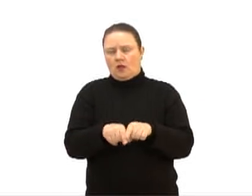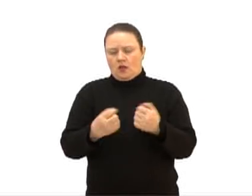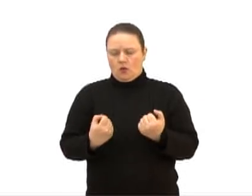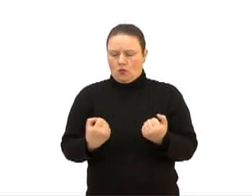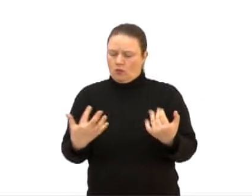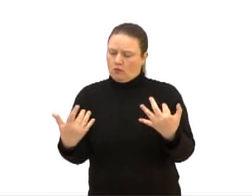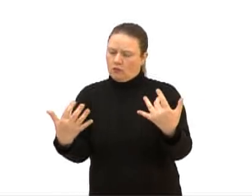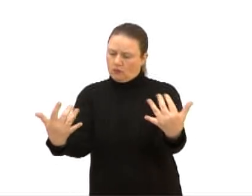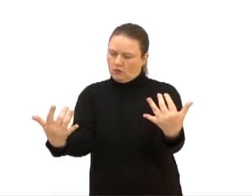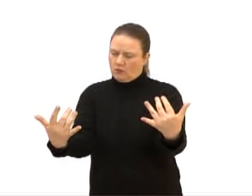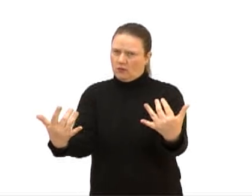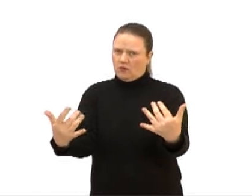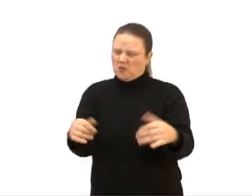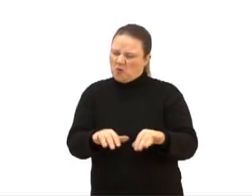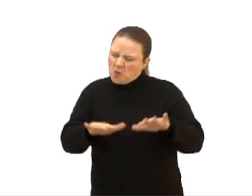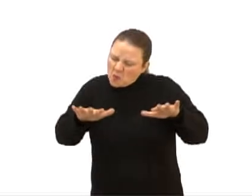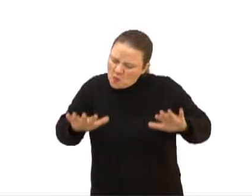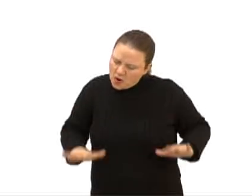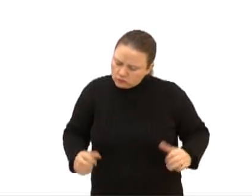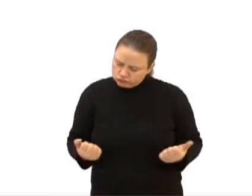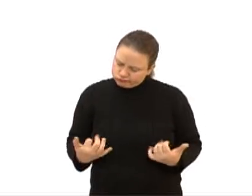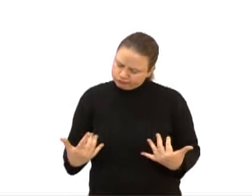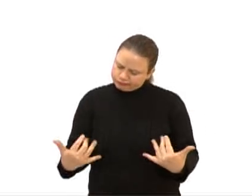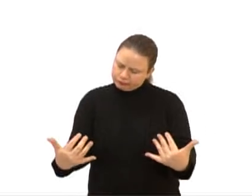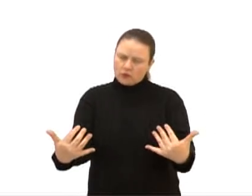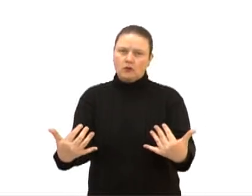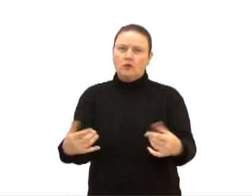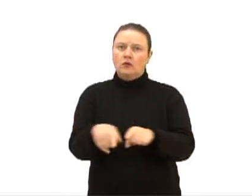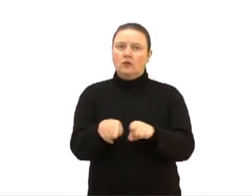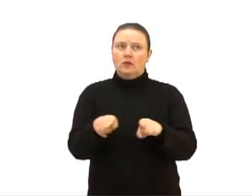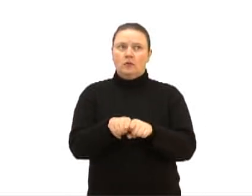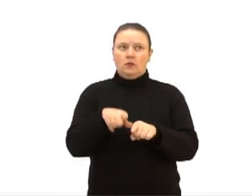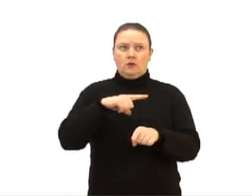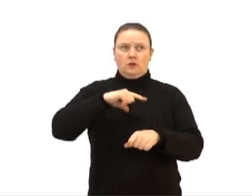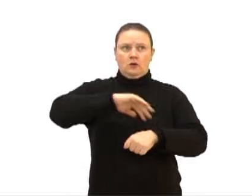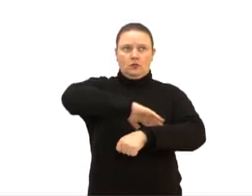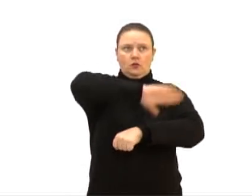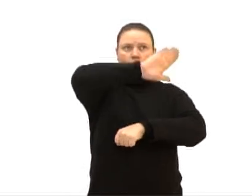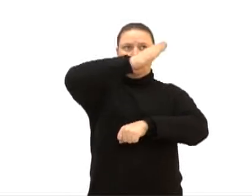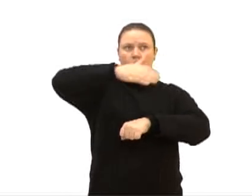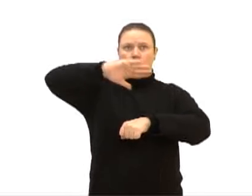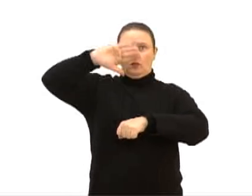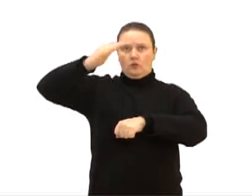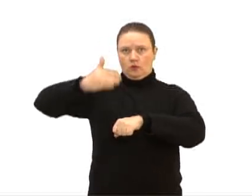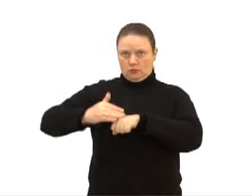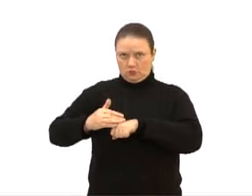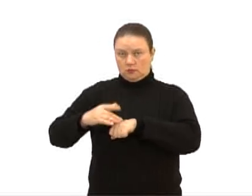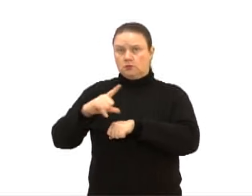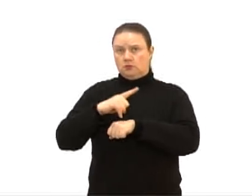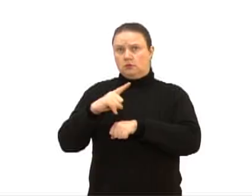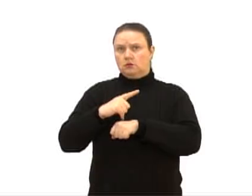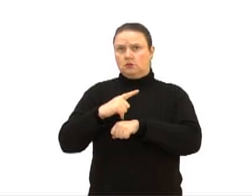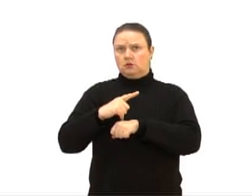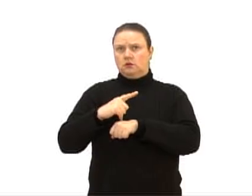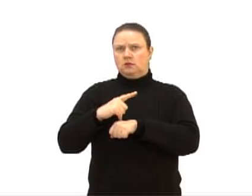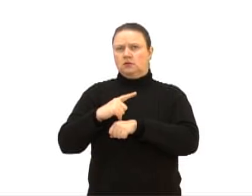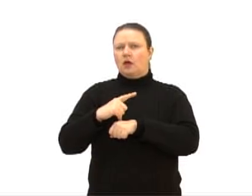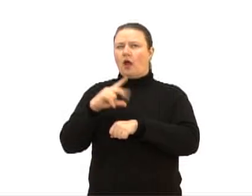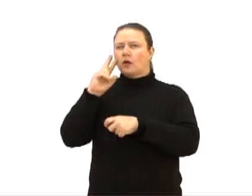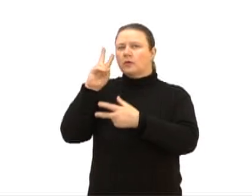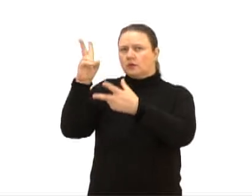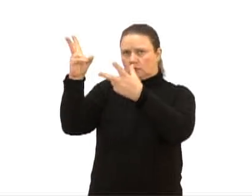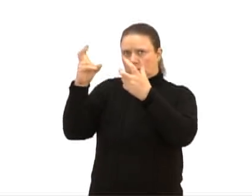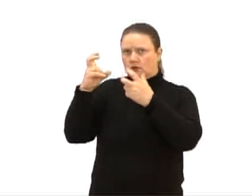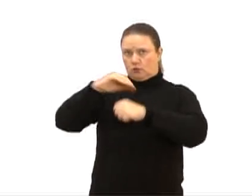Uma vegetação rasteira. Nós temos algumas montanhas ao fundo, observem ali, bem sensível,